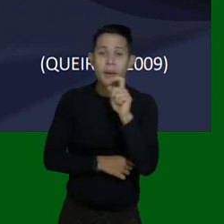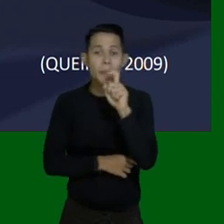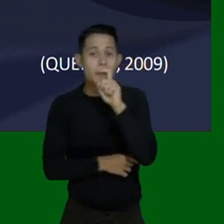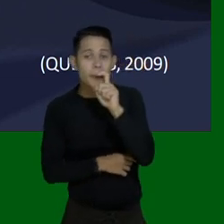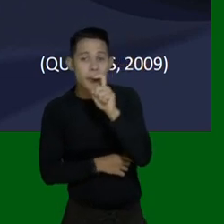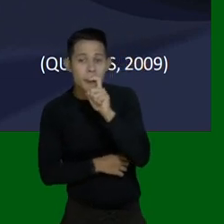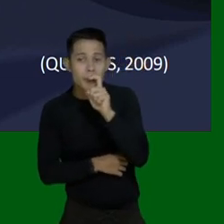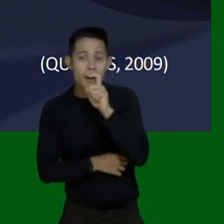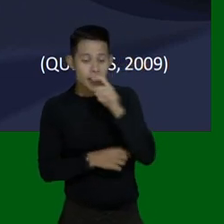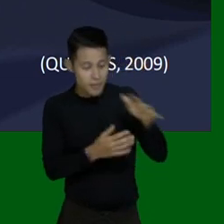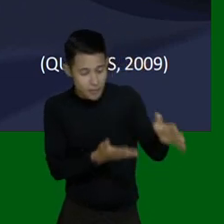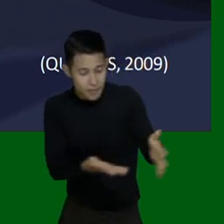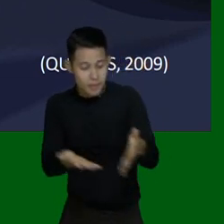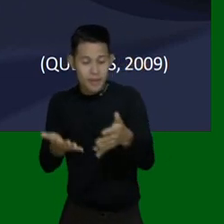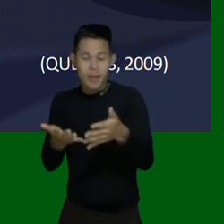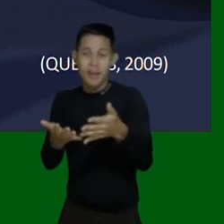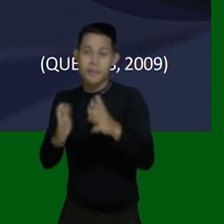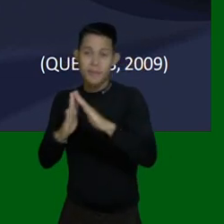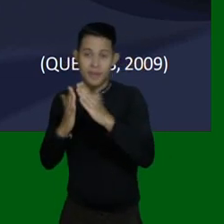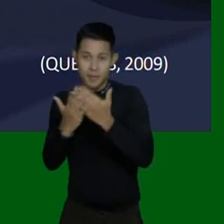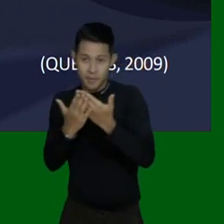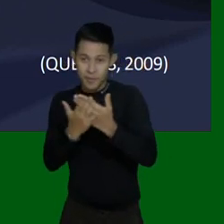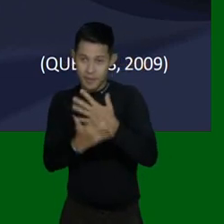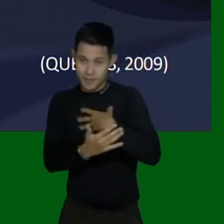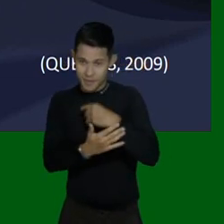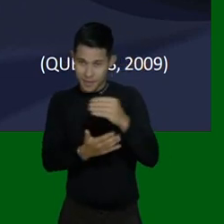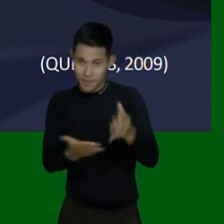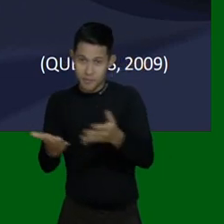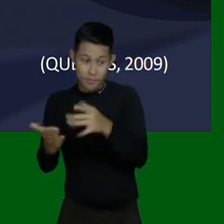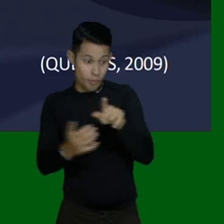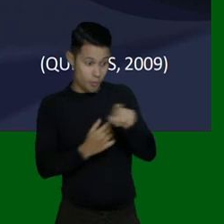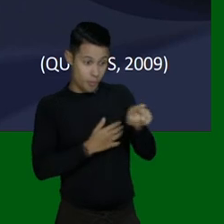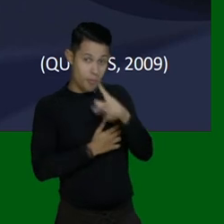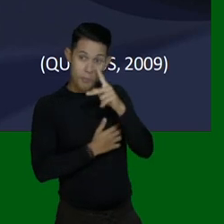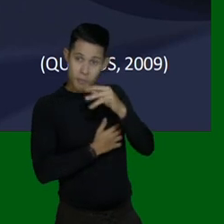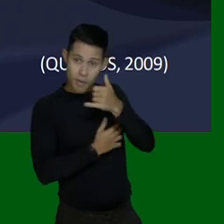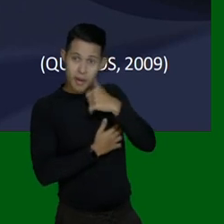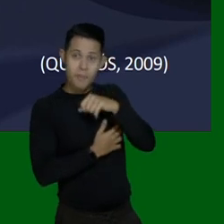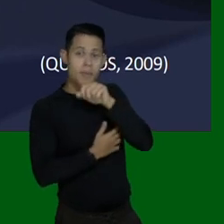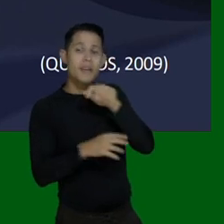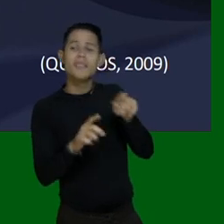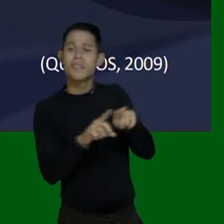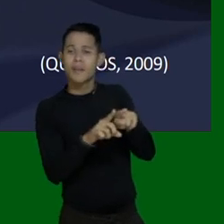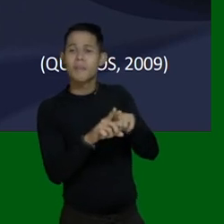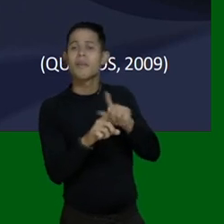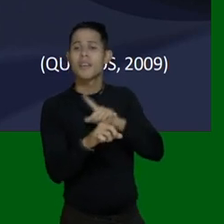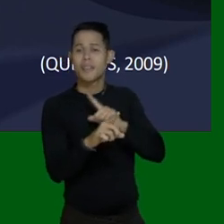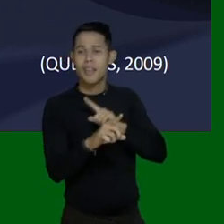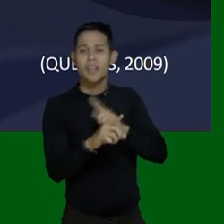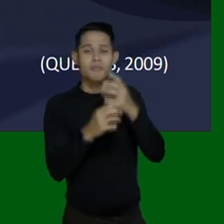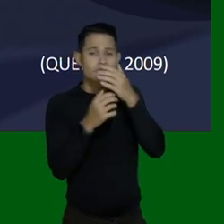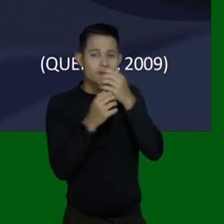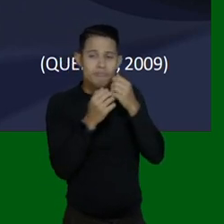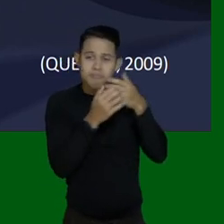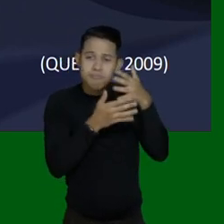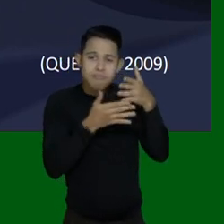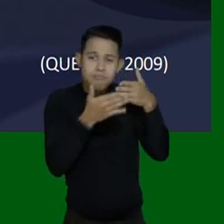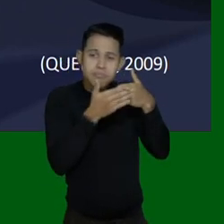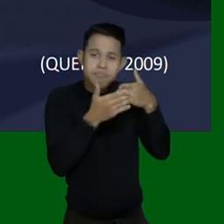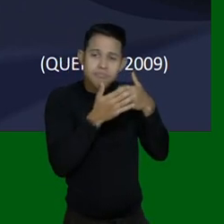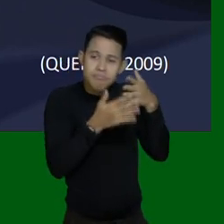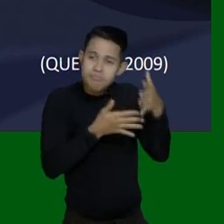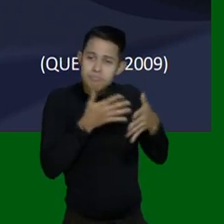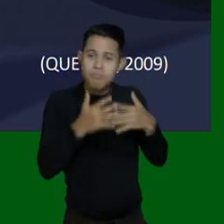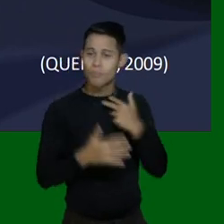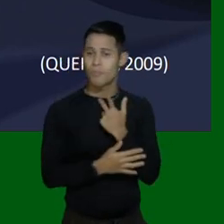crianças pra escola também tem soluços na garganta e muitas crianças dessas também tem né E